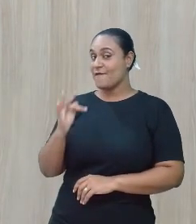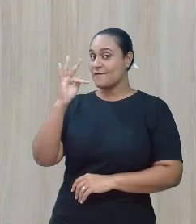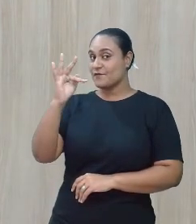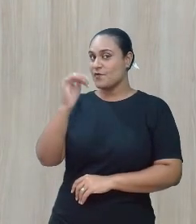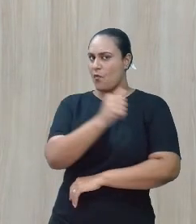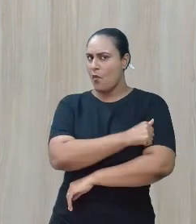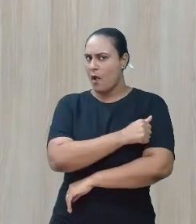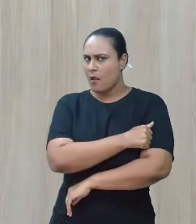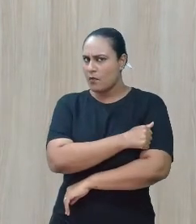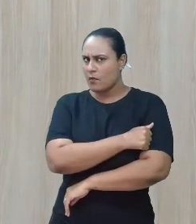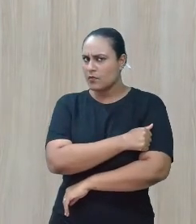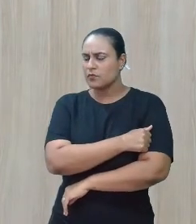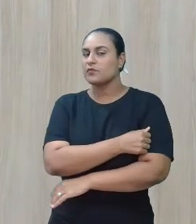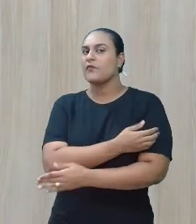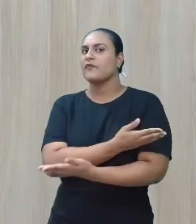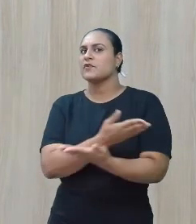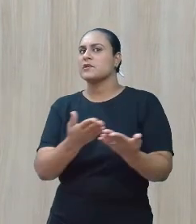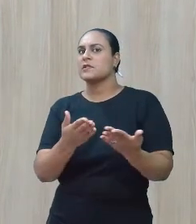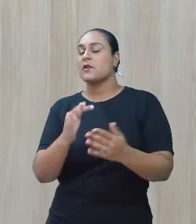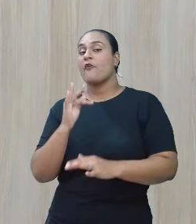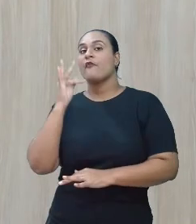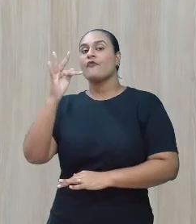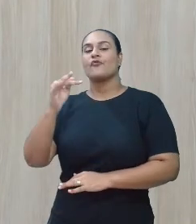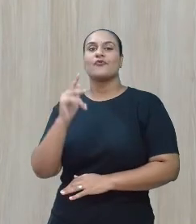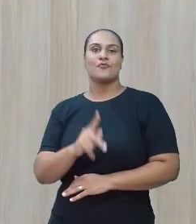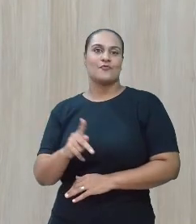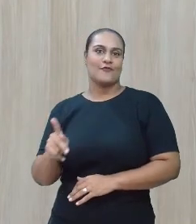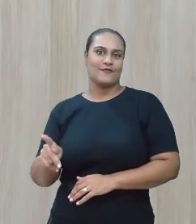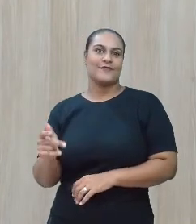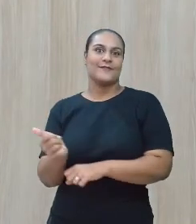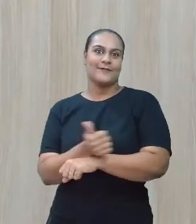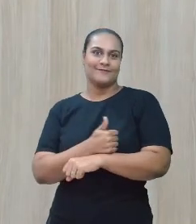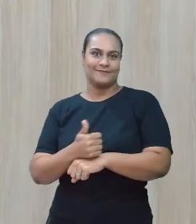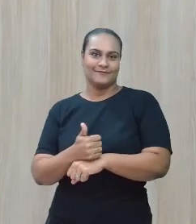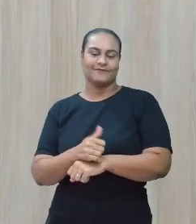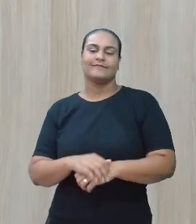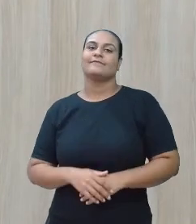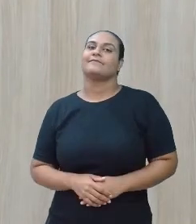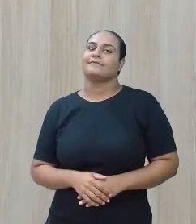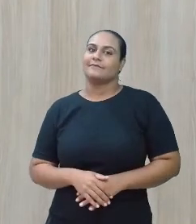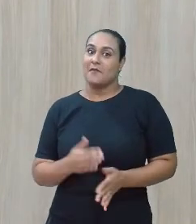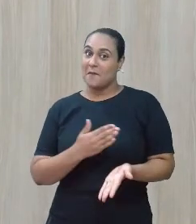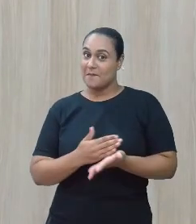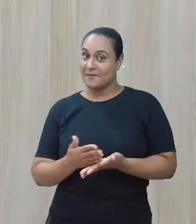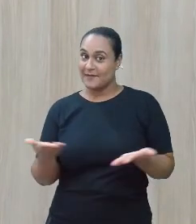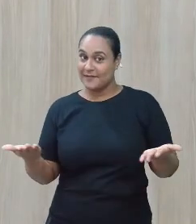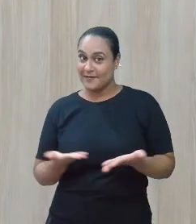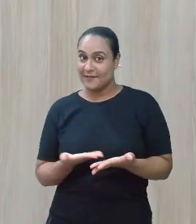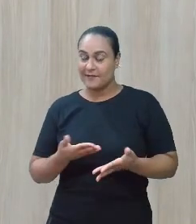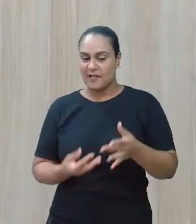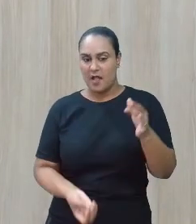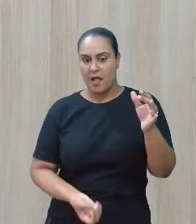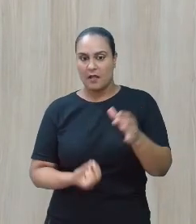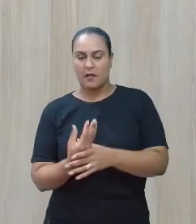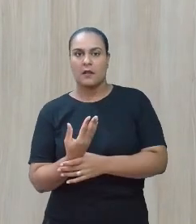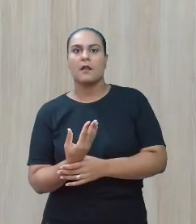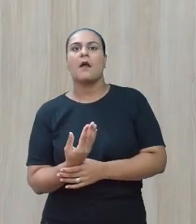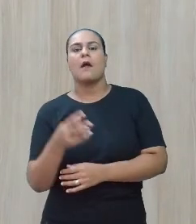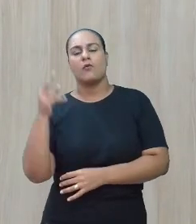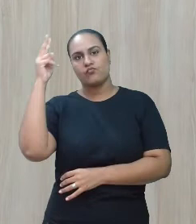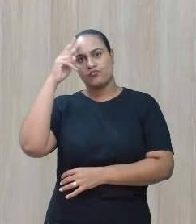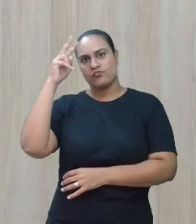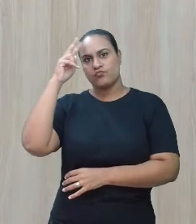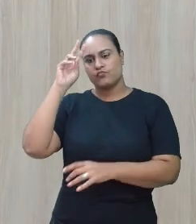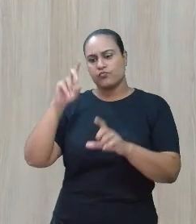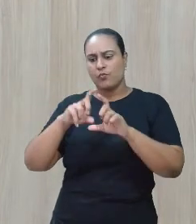alunos não serão os futuros professores. Comecem desde já, tá? A criar charge e